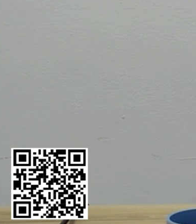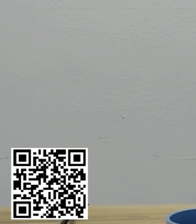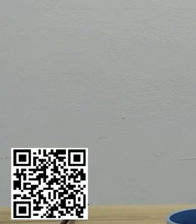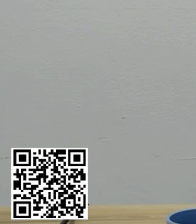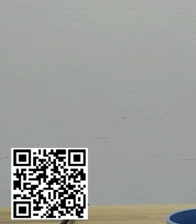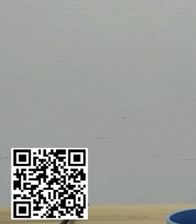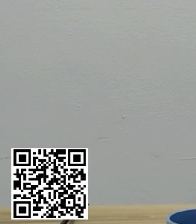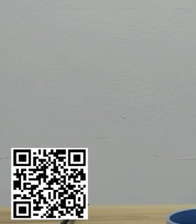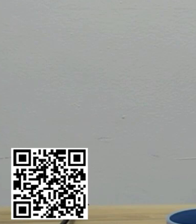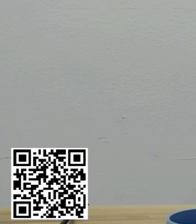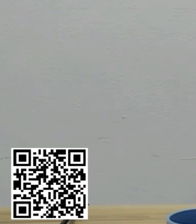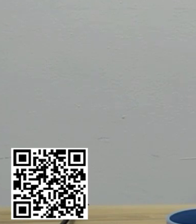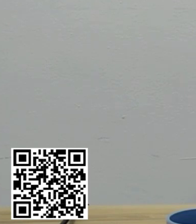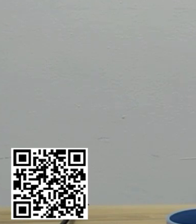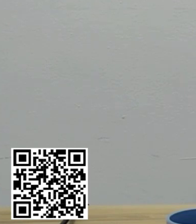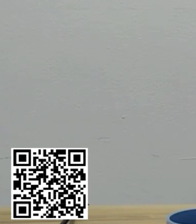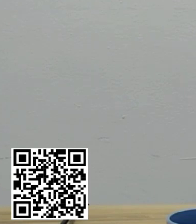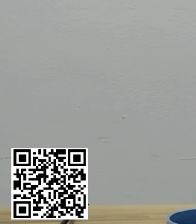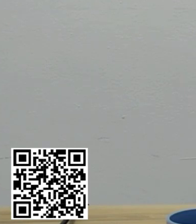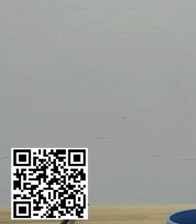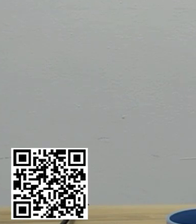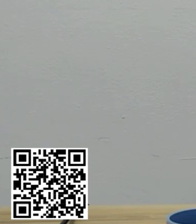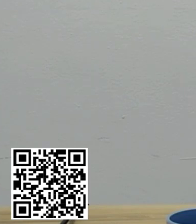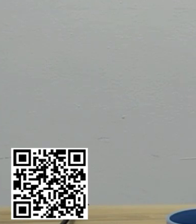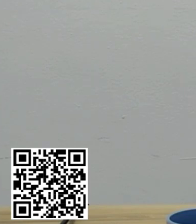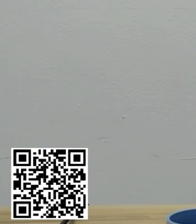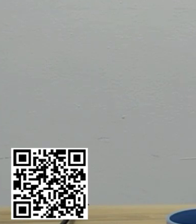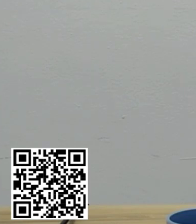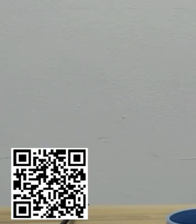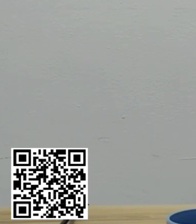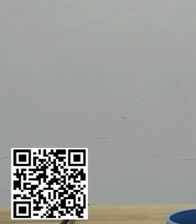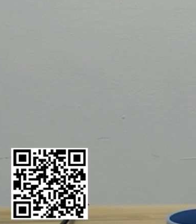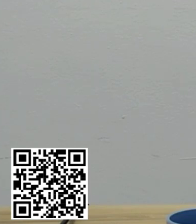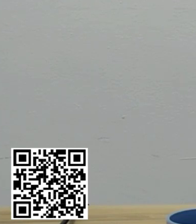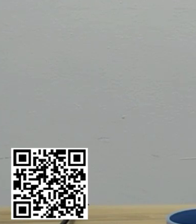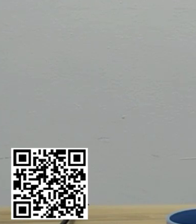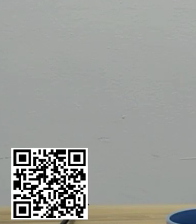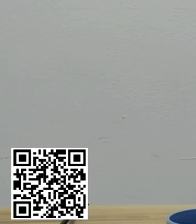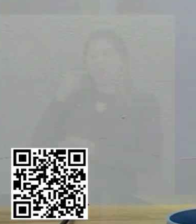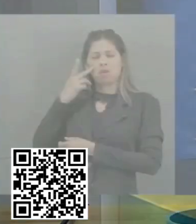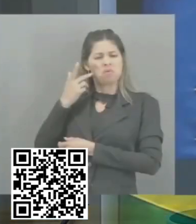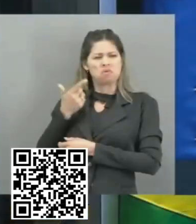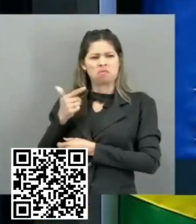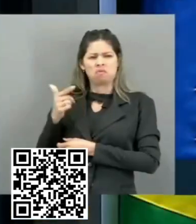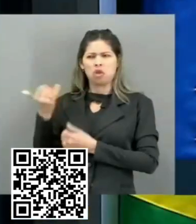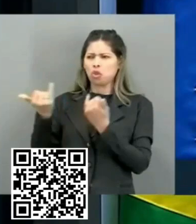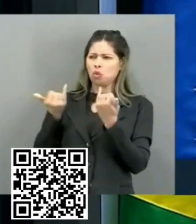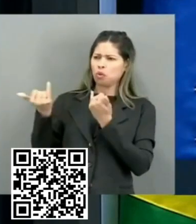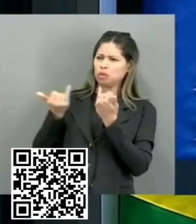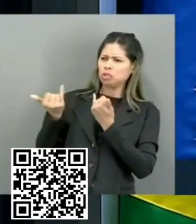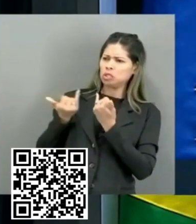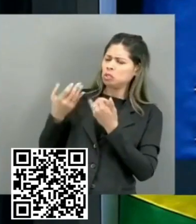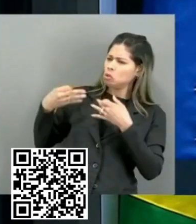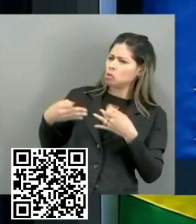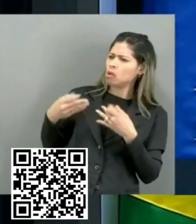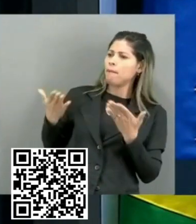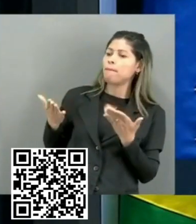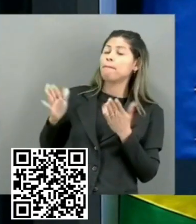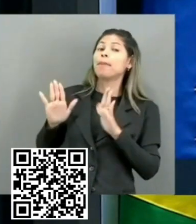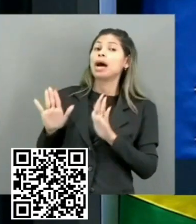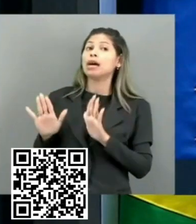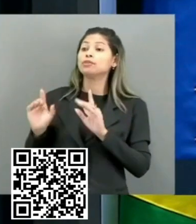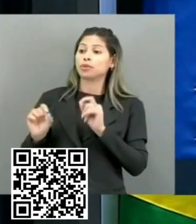suas 2 suplentes, Augusta Brito e Janaína. Vamos ouvi-lo. Eu quero cumprimentar